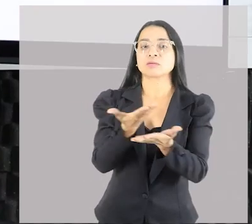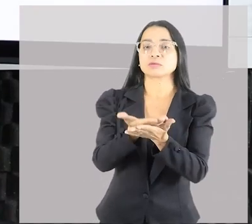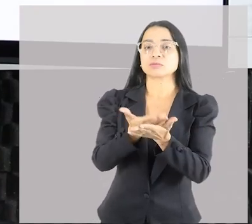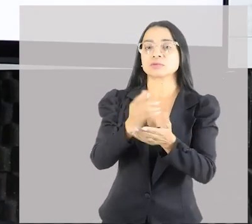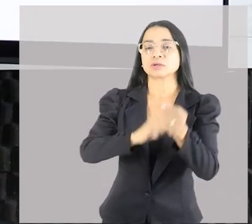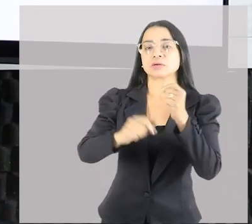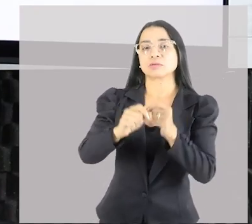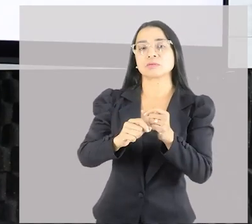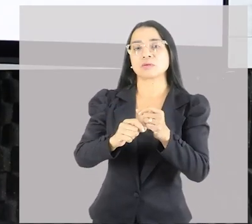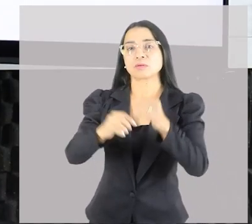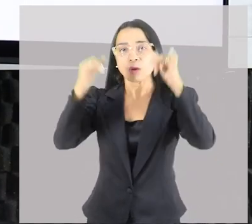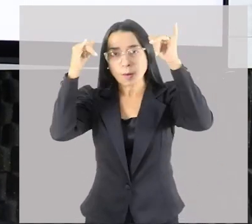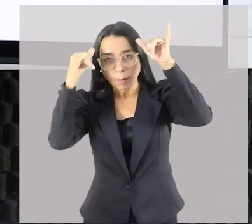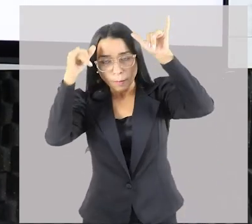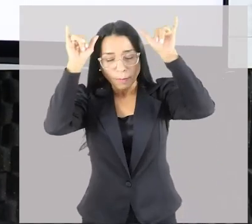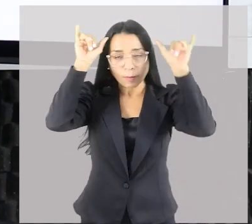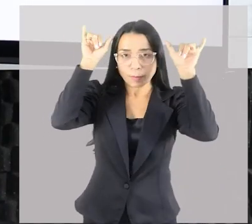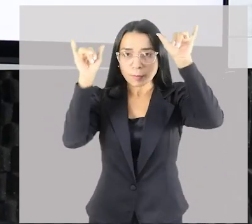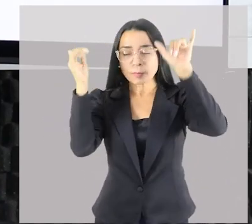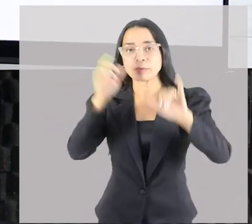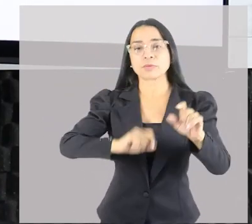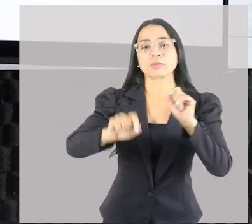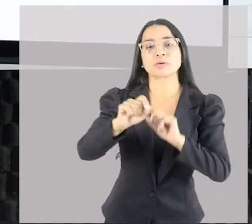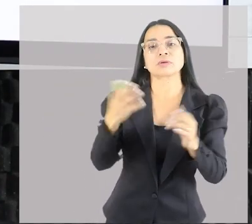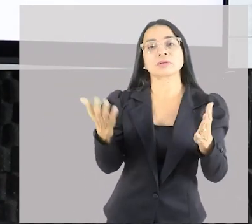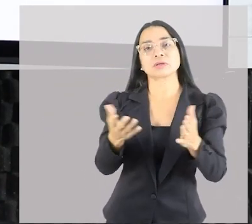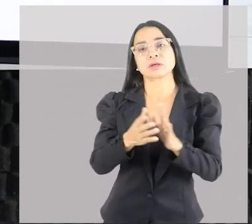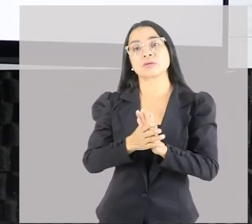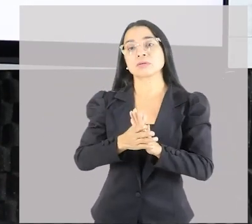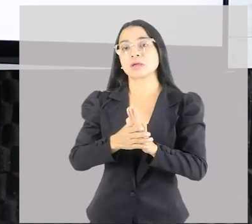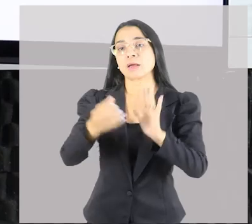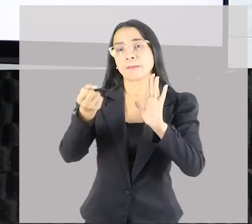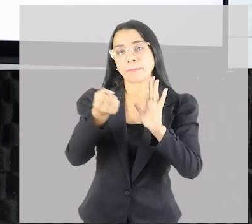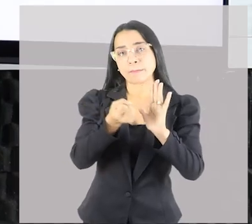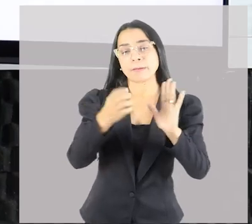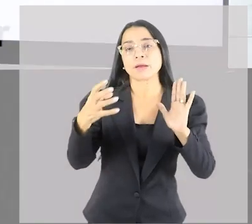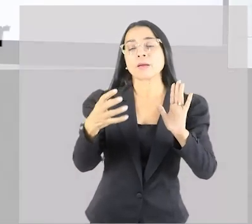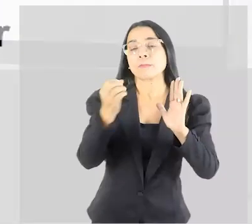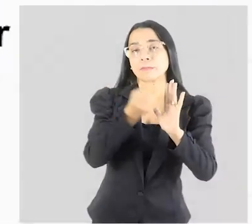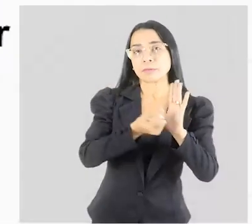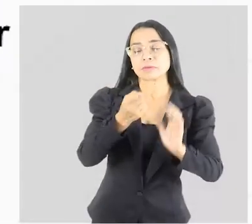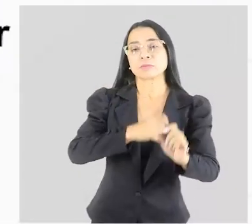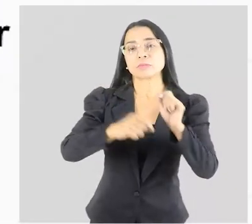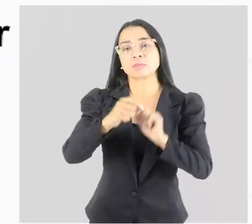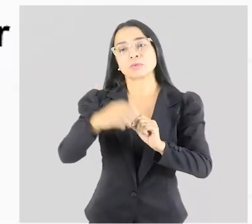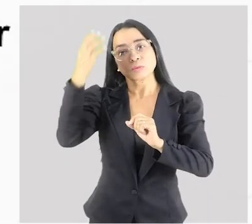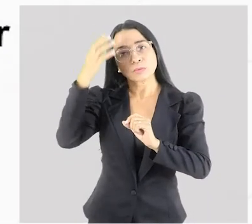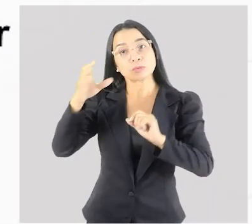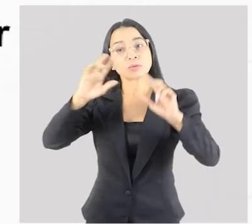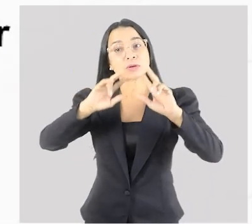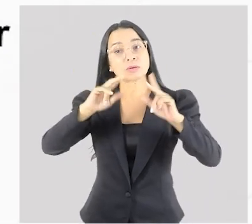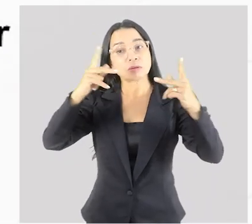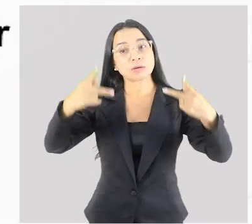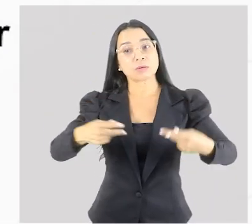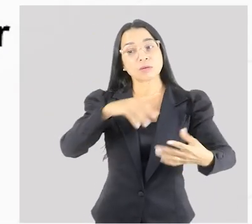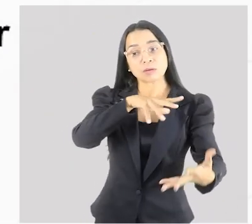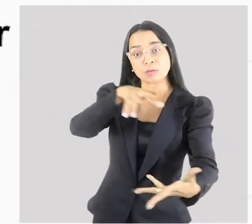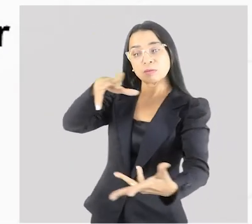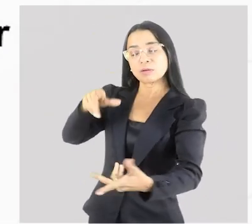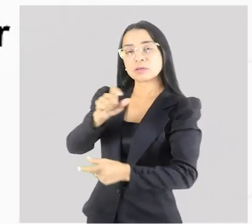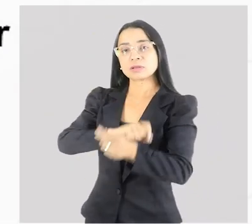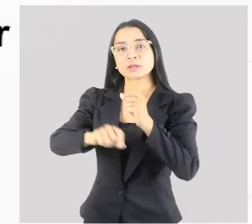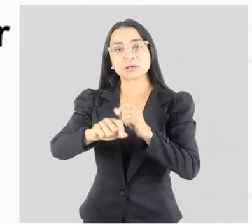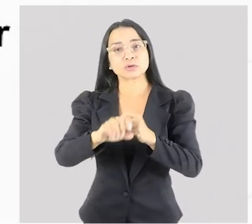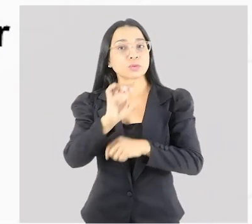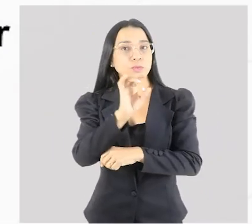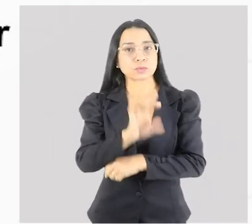de Bumba Meu Boi, né, que é patrimônio cultural da humanidade. Vocês têm noção do que eu estou falando? Ele não é só patrimônio